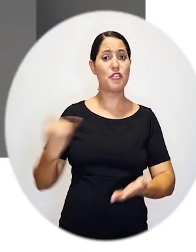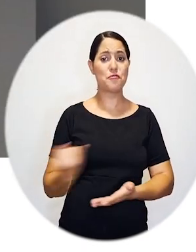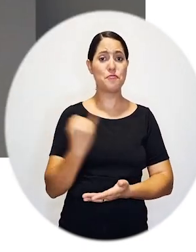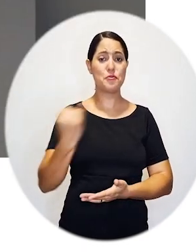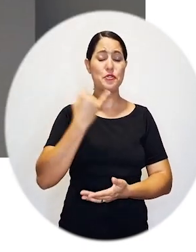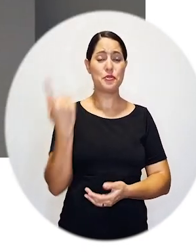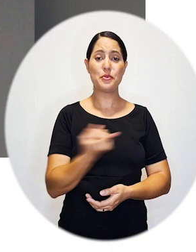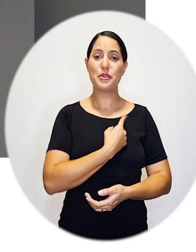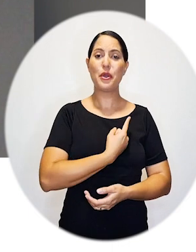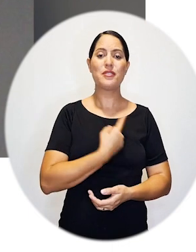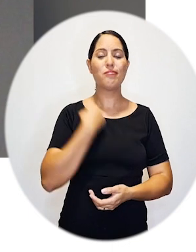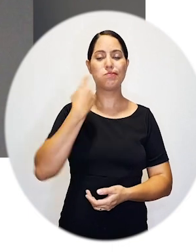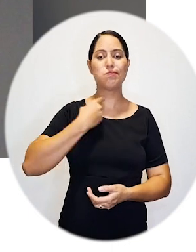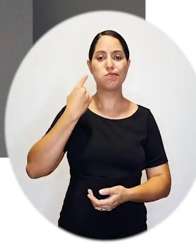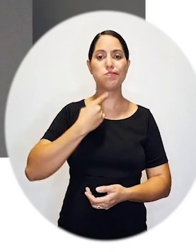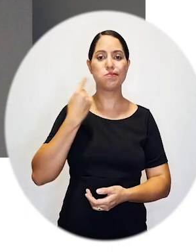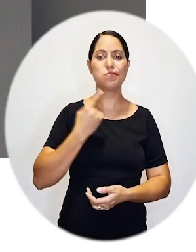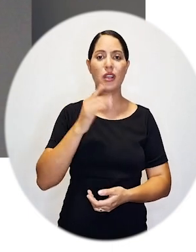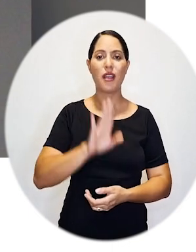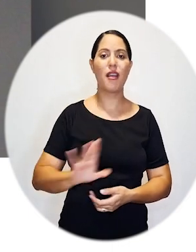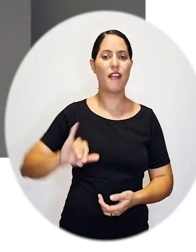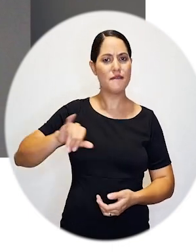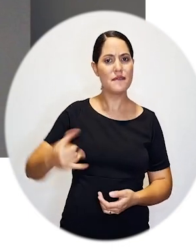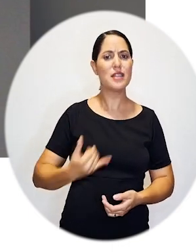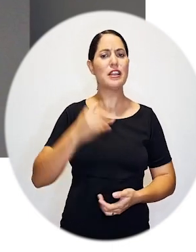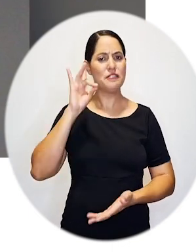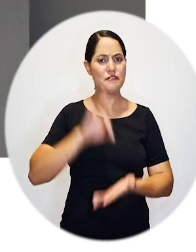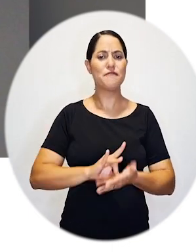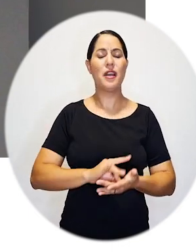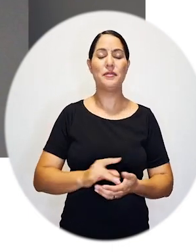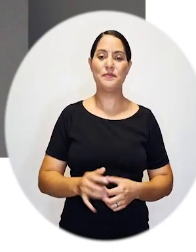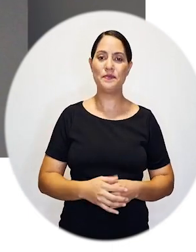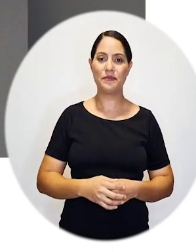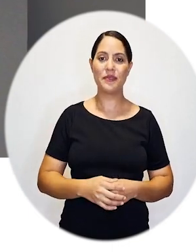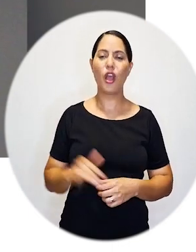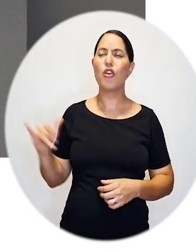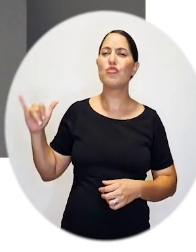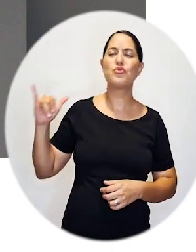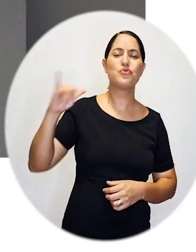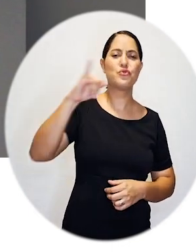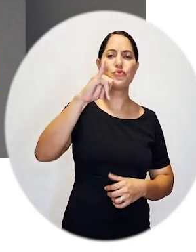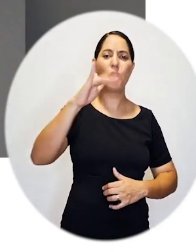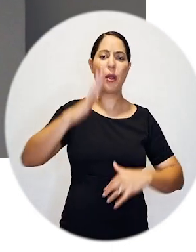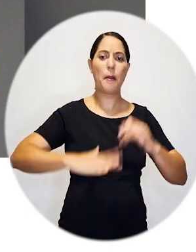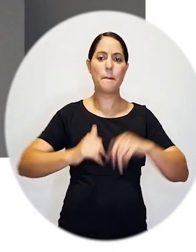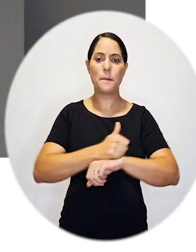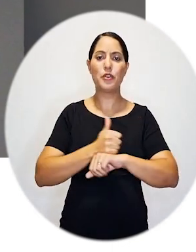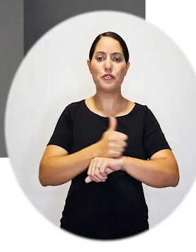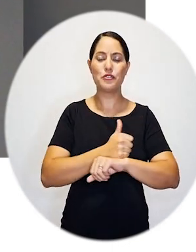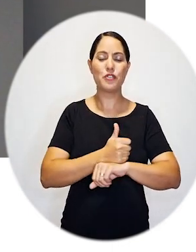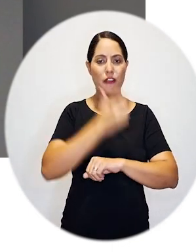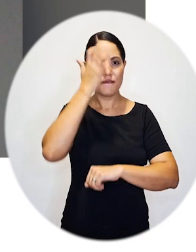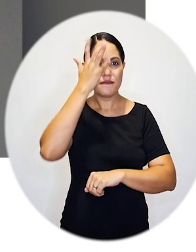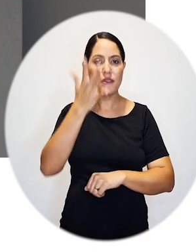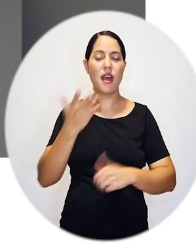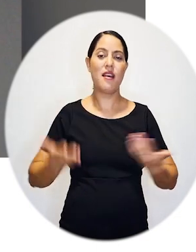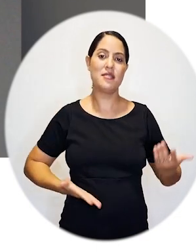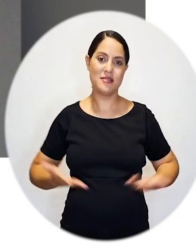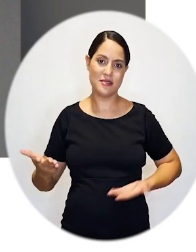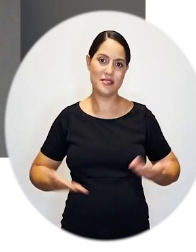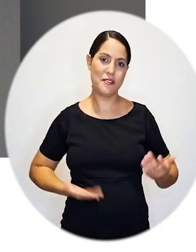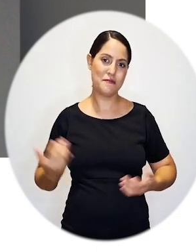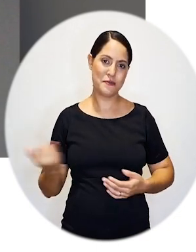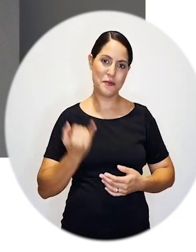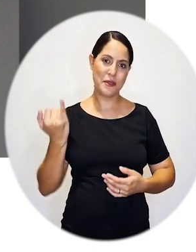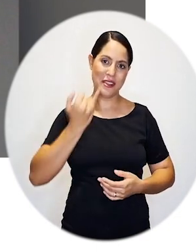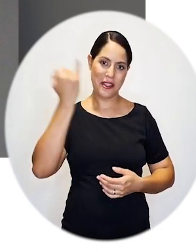convênio reforça o nosso compromisso em proporcionar vantagens reais à advocacia, facilitando a mobilidade profissional e